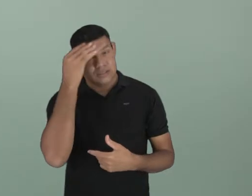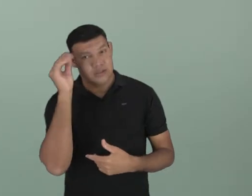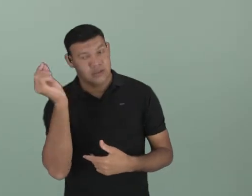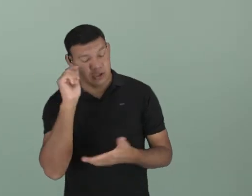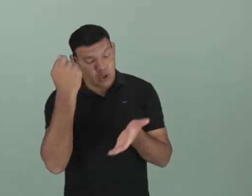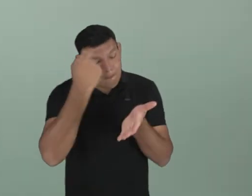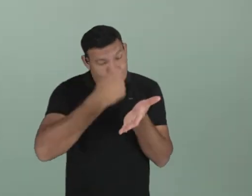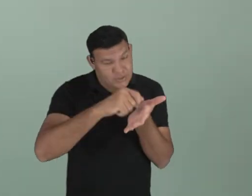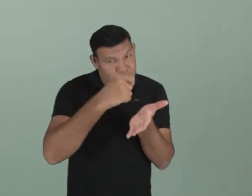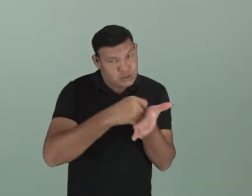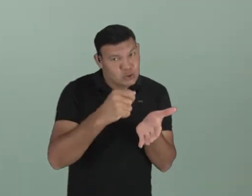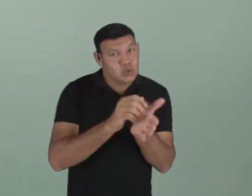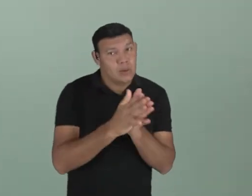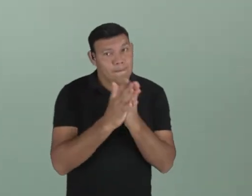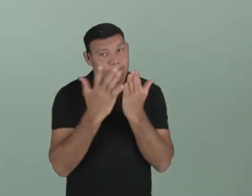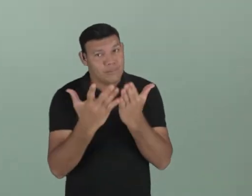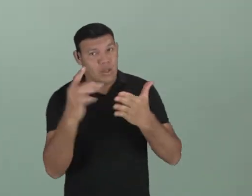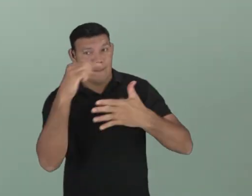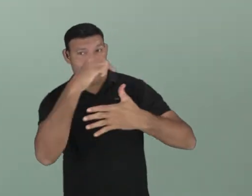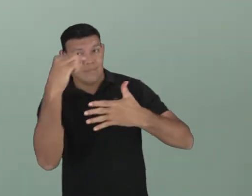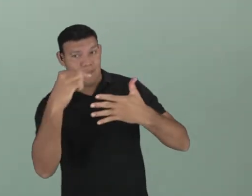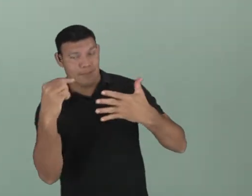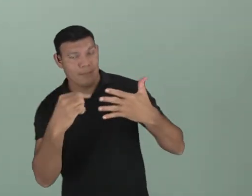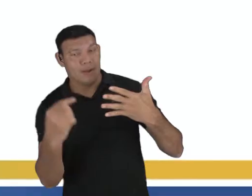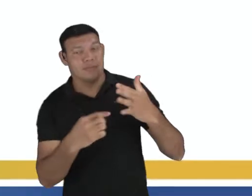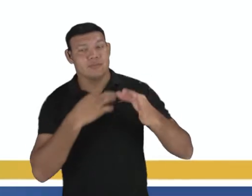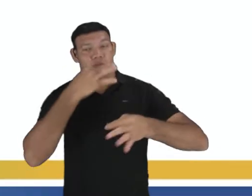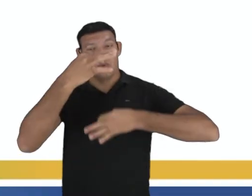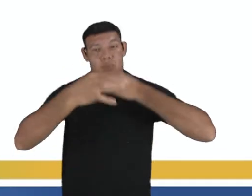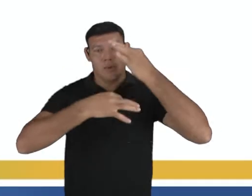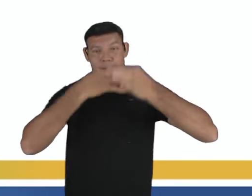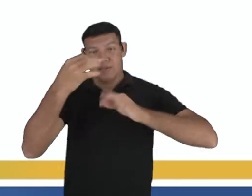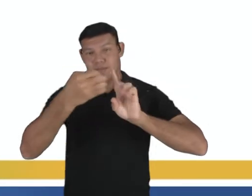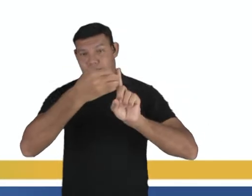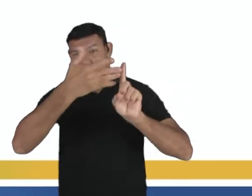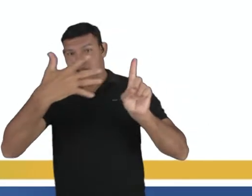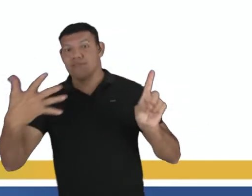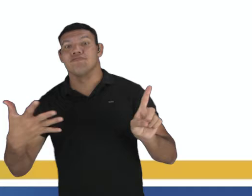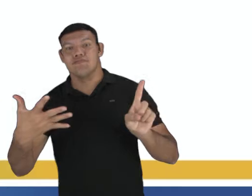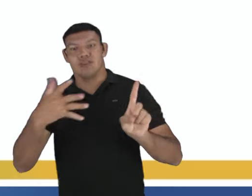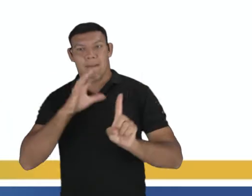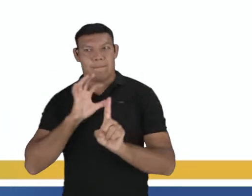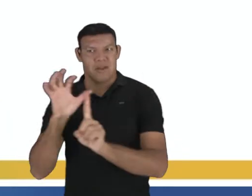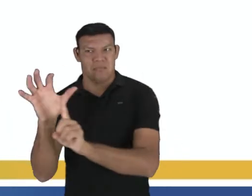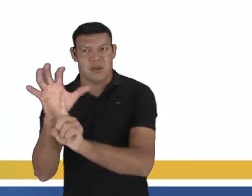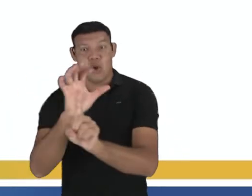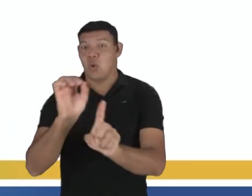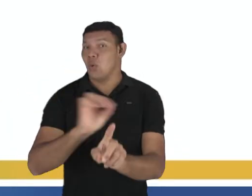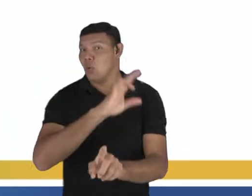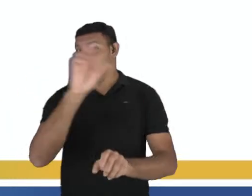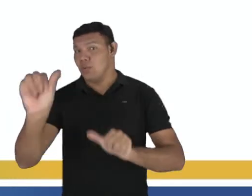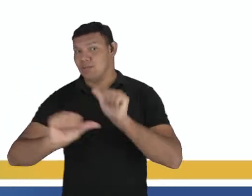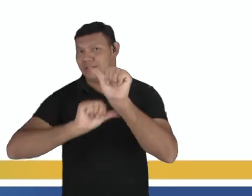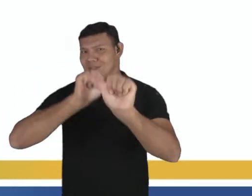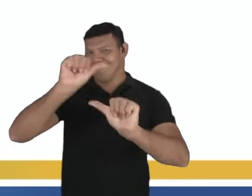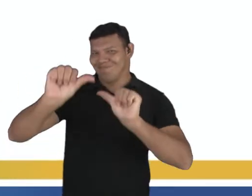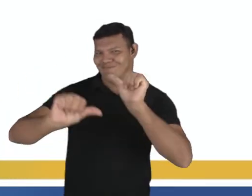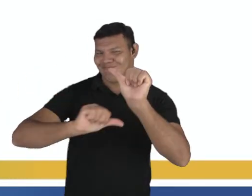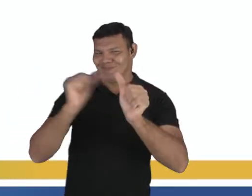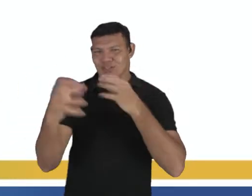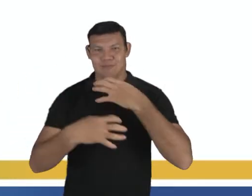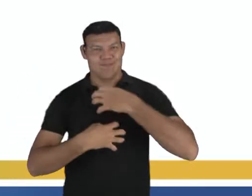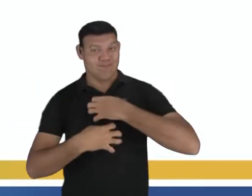aí no caderninho de vocês. O operador argumentativo pode interferir ou modificar o sentido